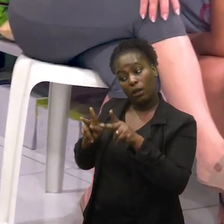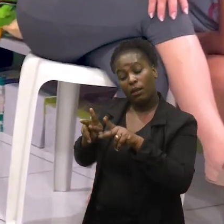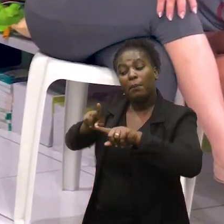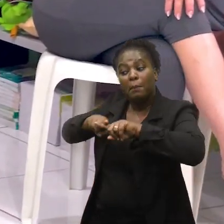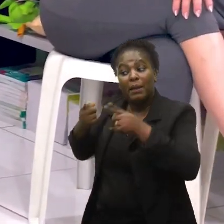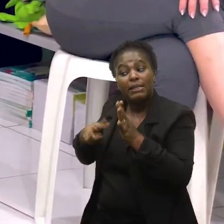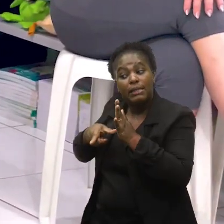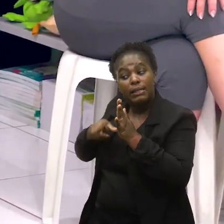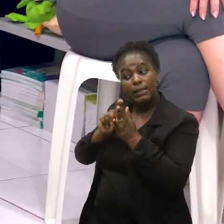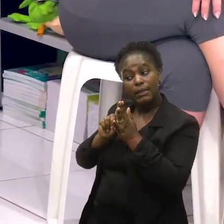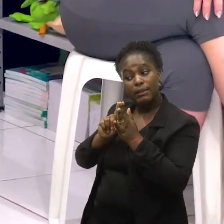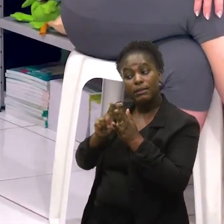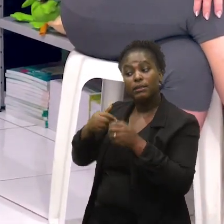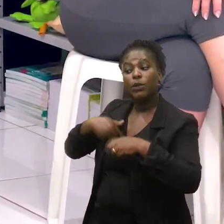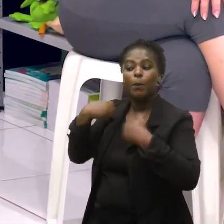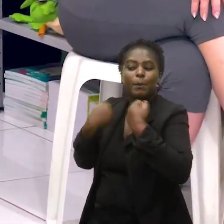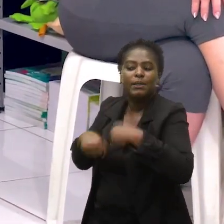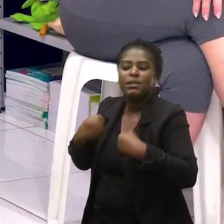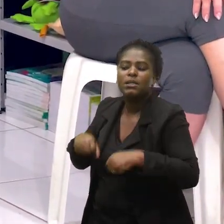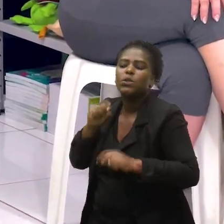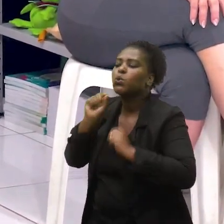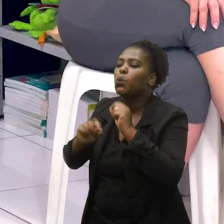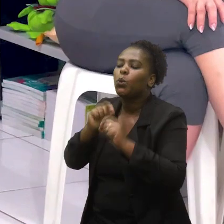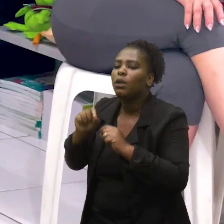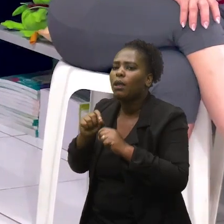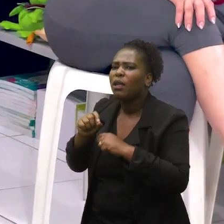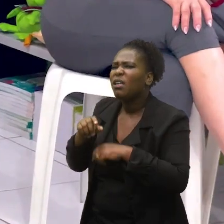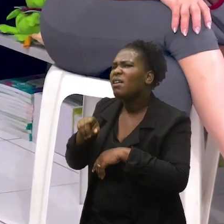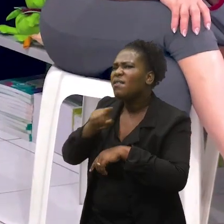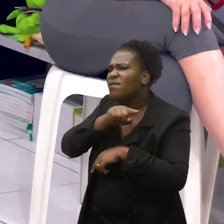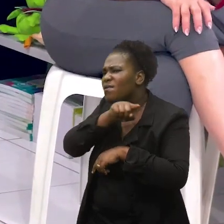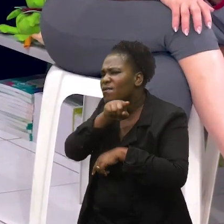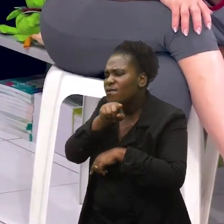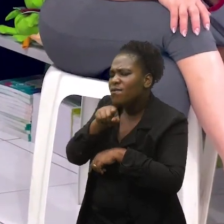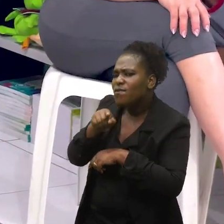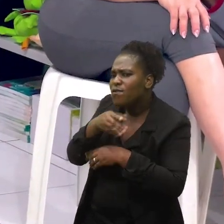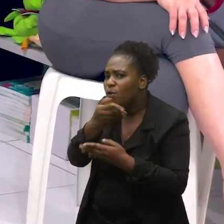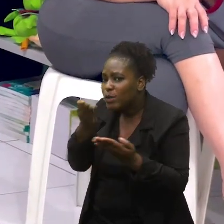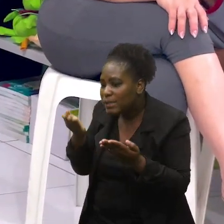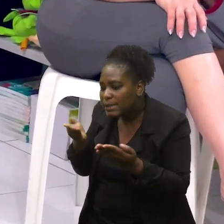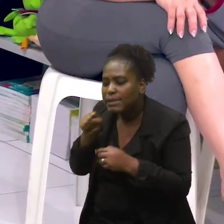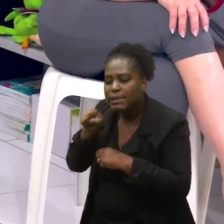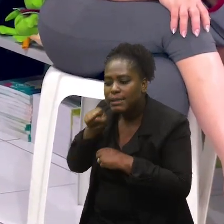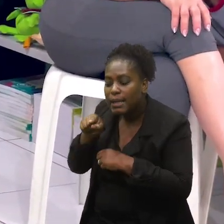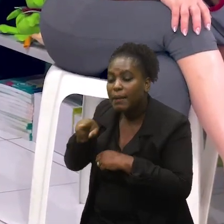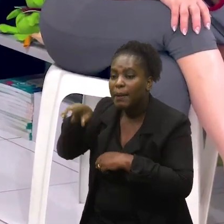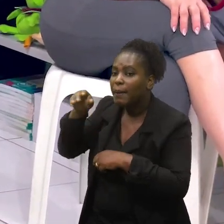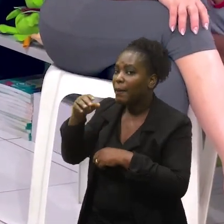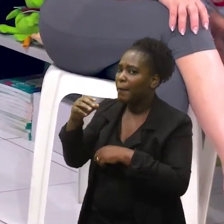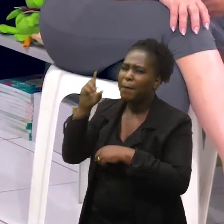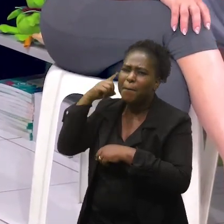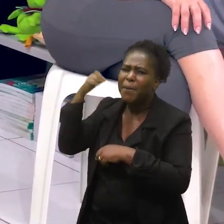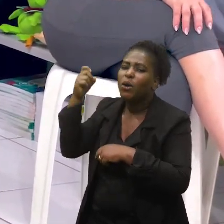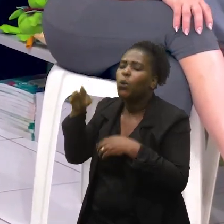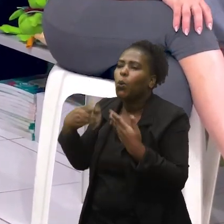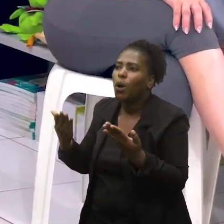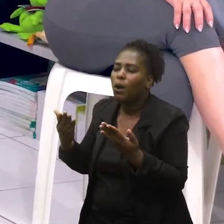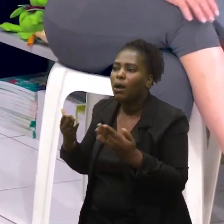você me mostre o seu som, que eu tenho muito medo. Aí ele fez: au, au, au,